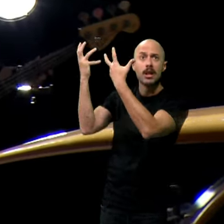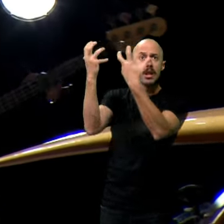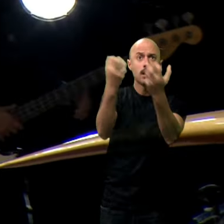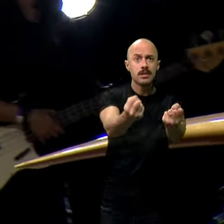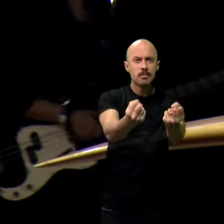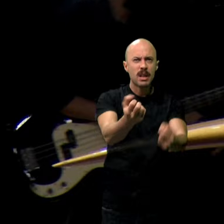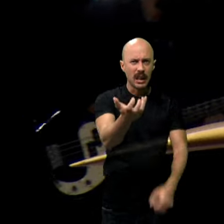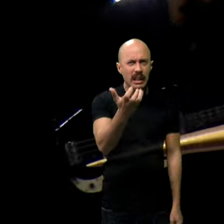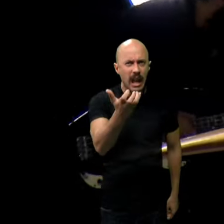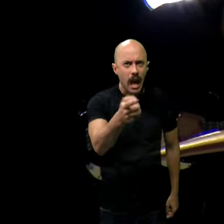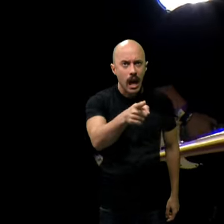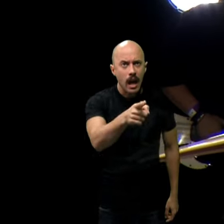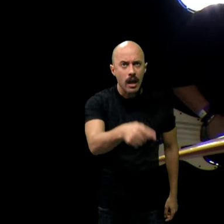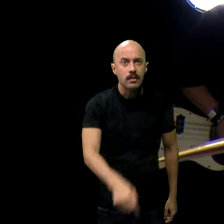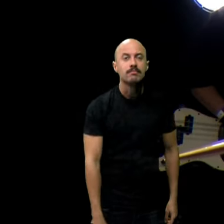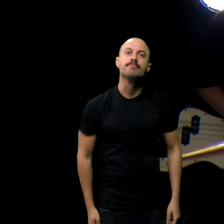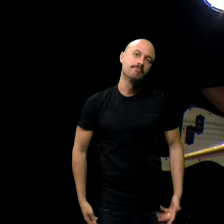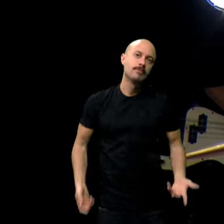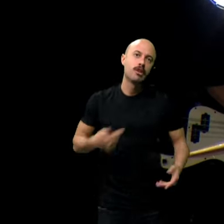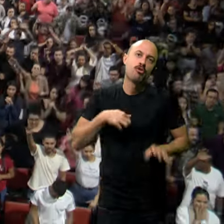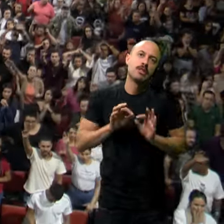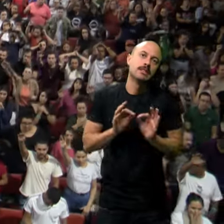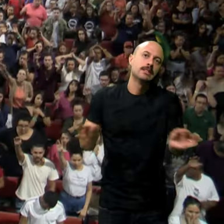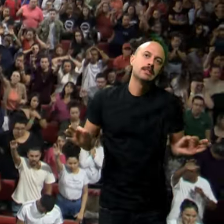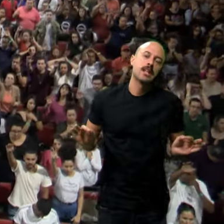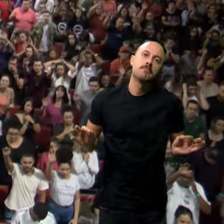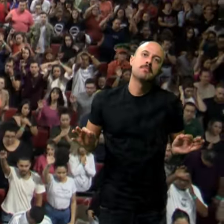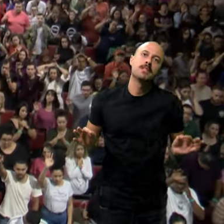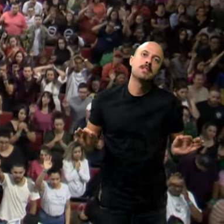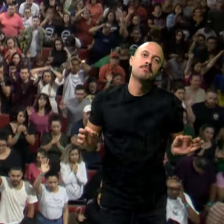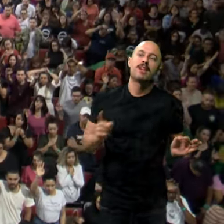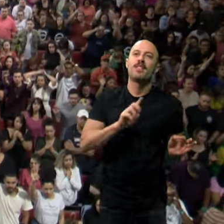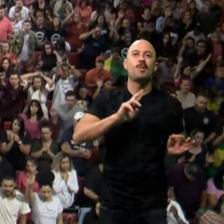Eu estou falando para vocês de algo muito simples, para que aqui não haja polêmica.